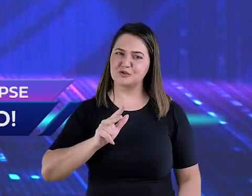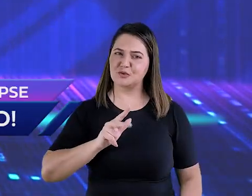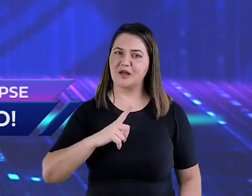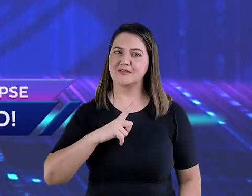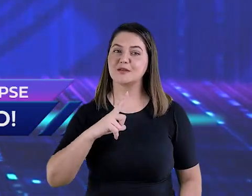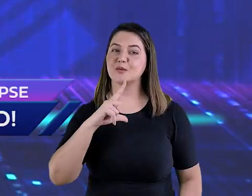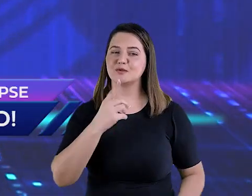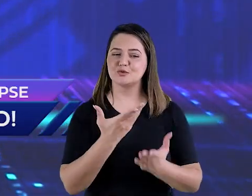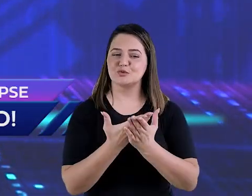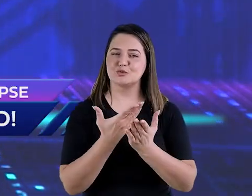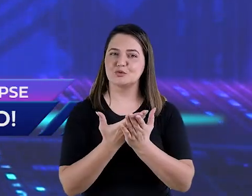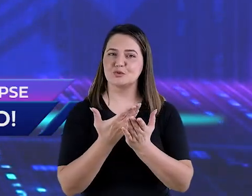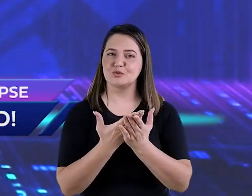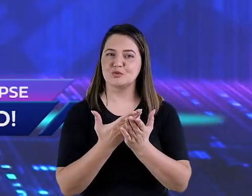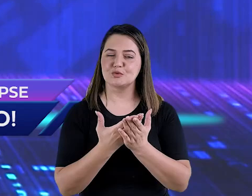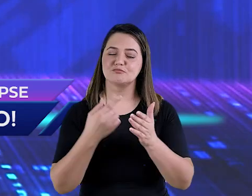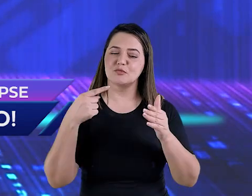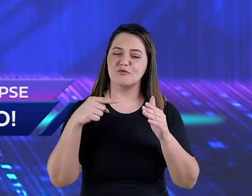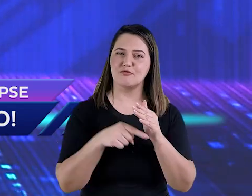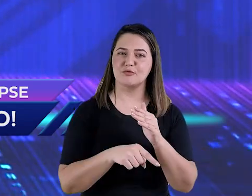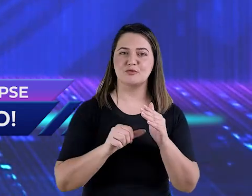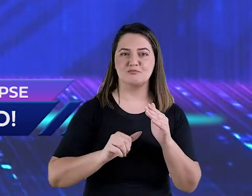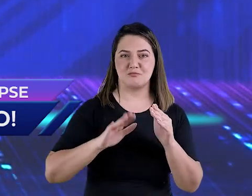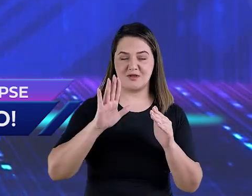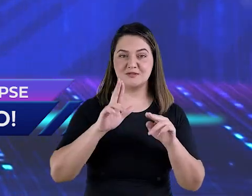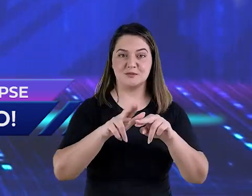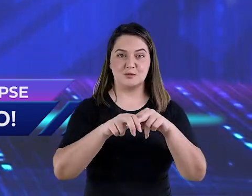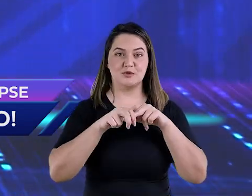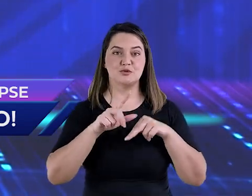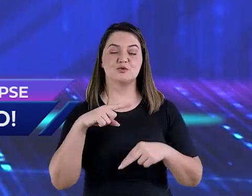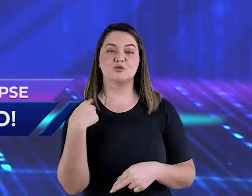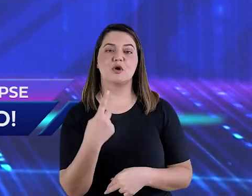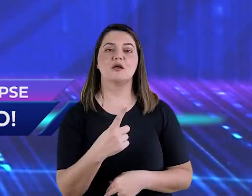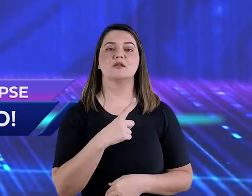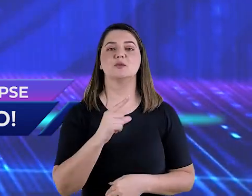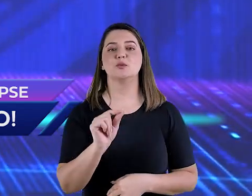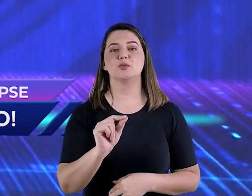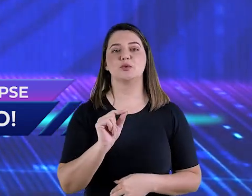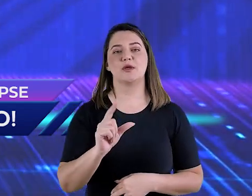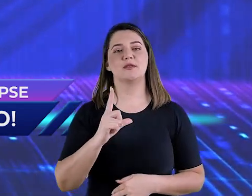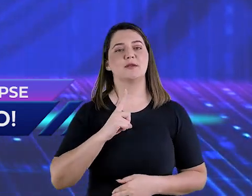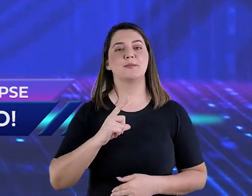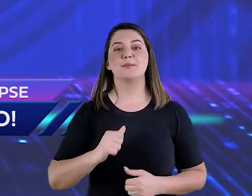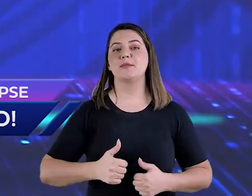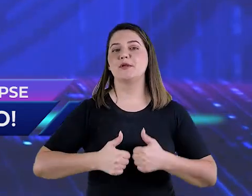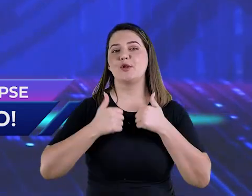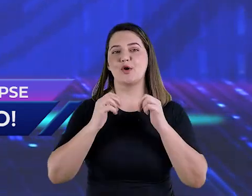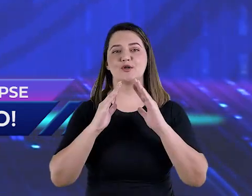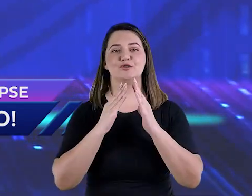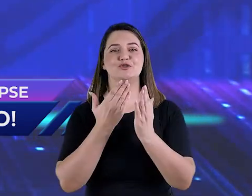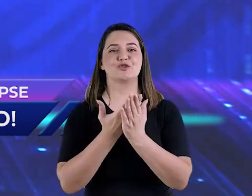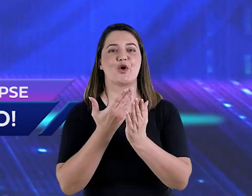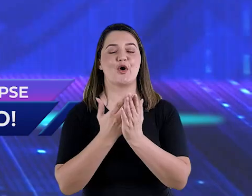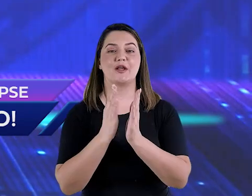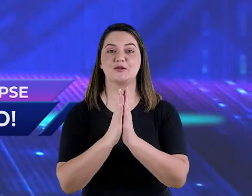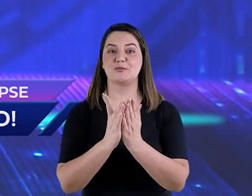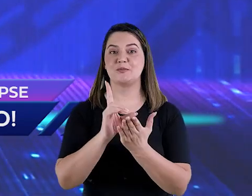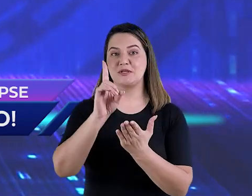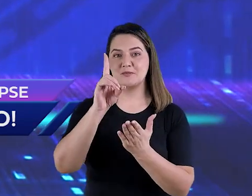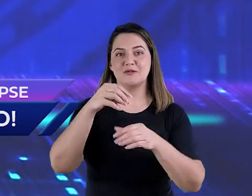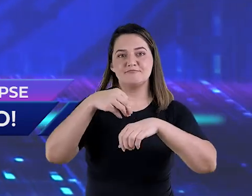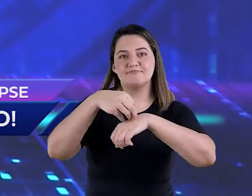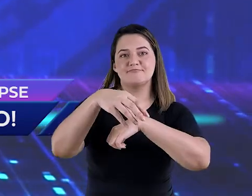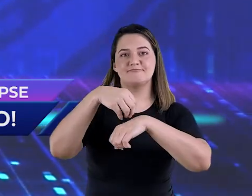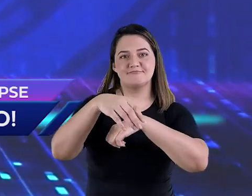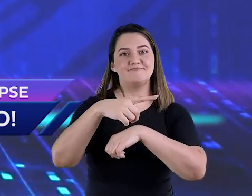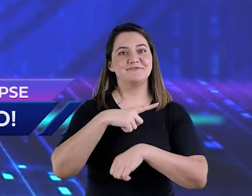lhe aprofunde cada vez mais no conhecimento da Palavra de Deus. Aqui na Novo Tempo nós temos a melhor e maior escola bíblica do